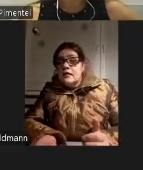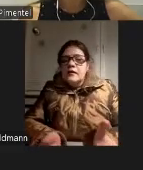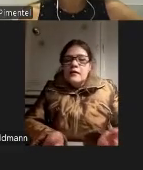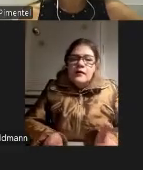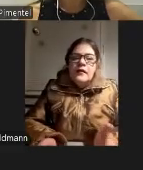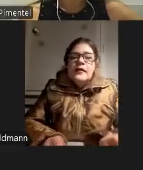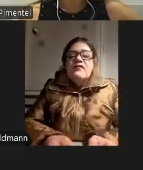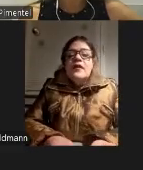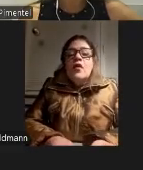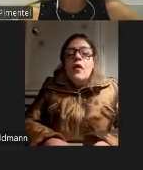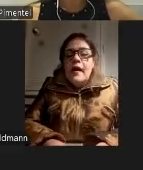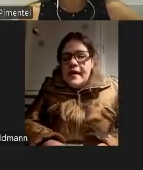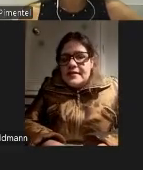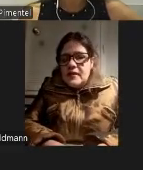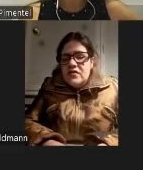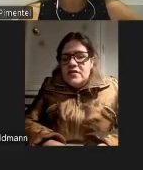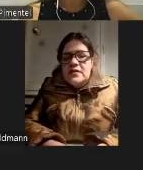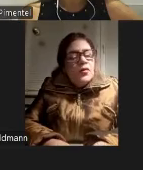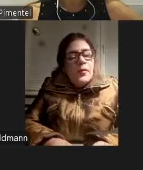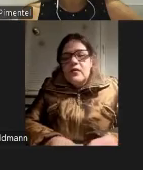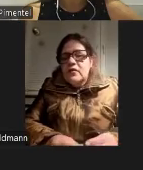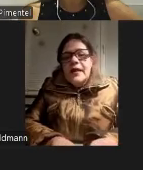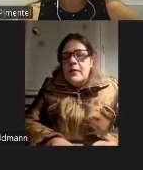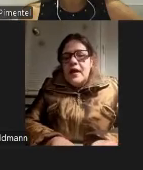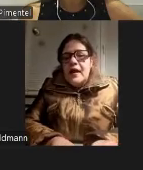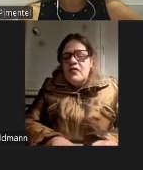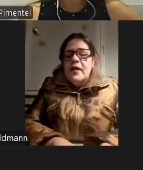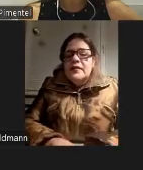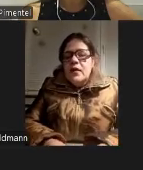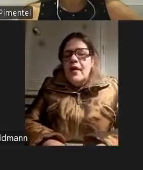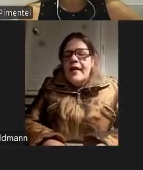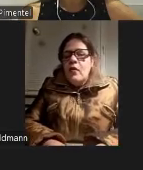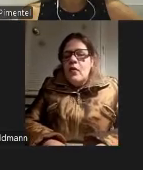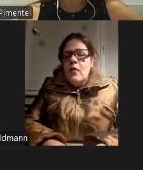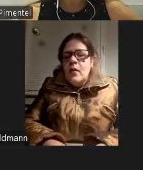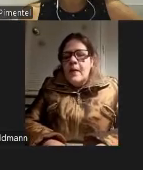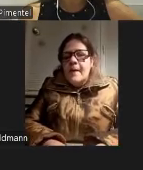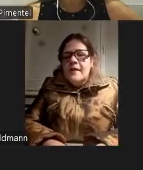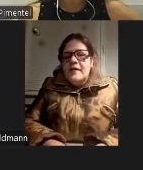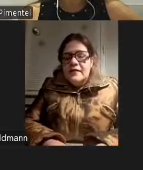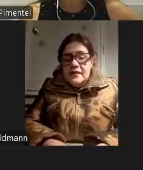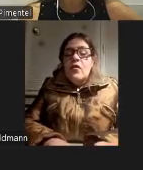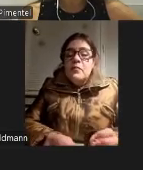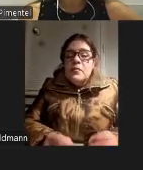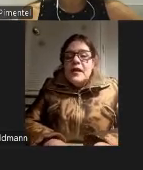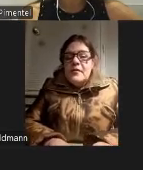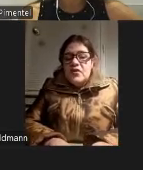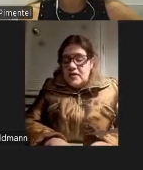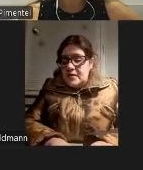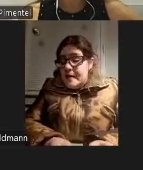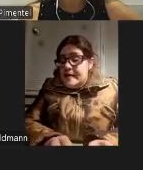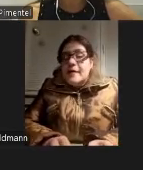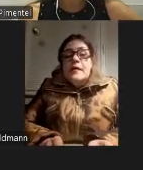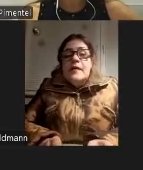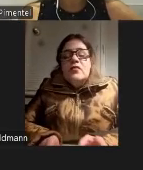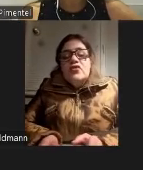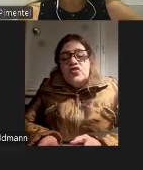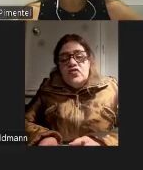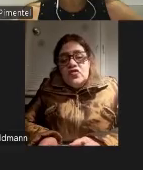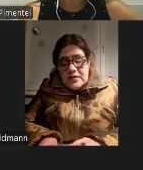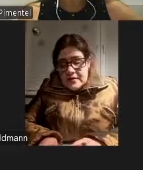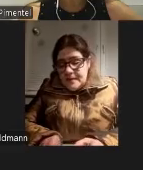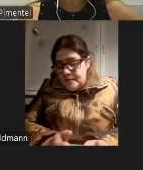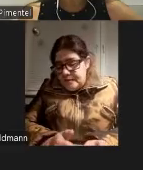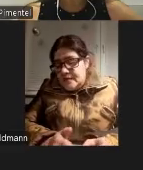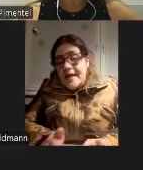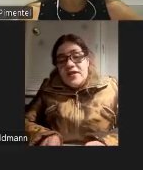fica, que cor é essa que você disse? Eu não perguntei a palavra, eu perguntei qual é a cor. É. Entende? Complica bastante. E os